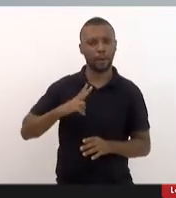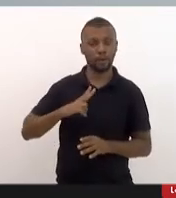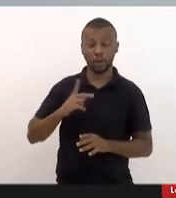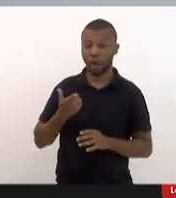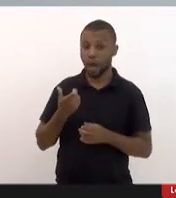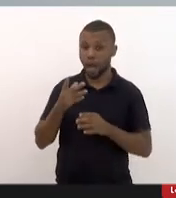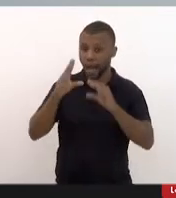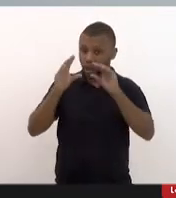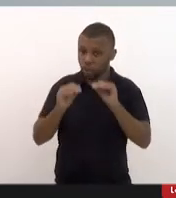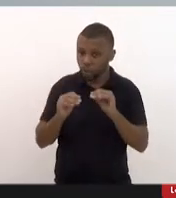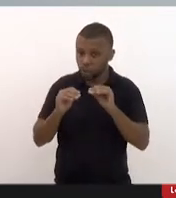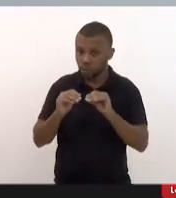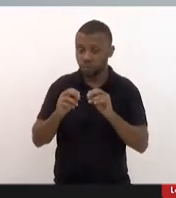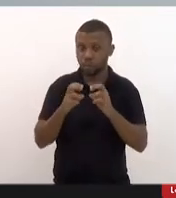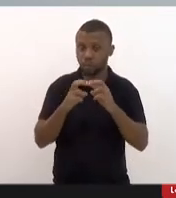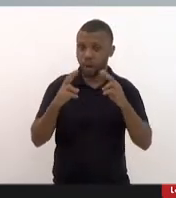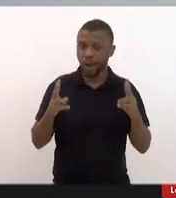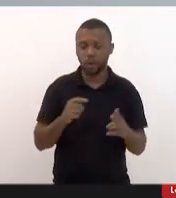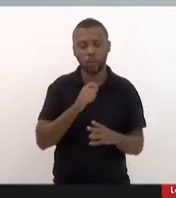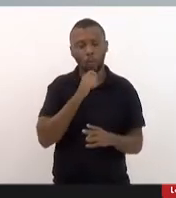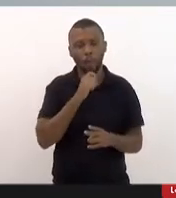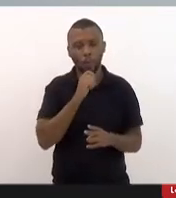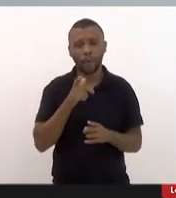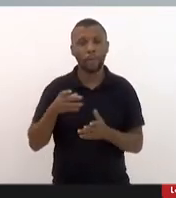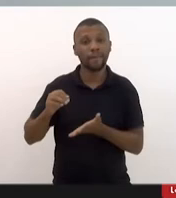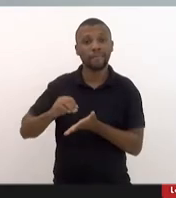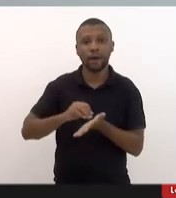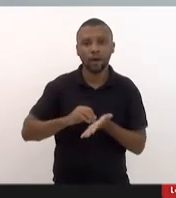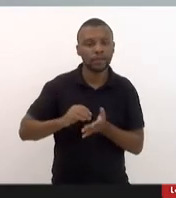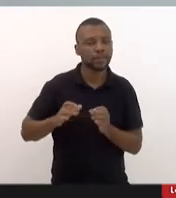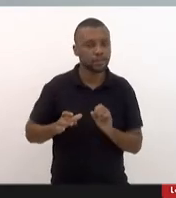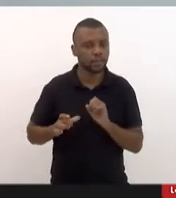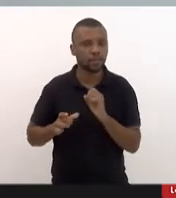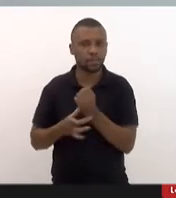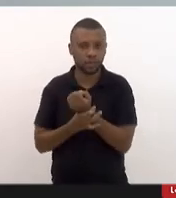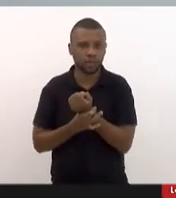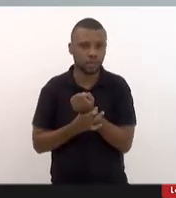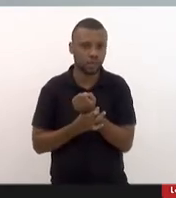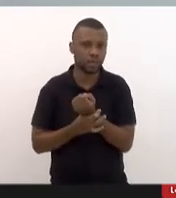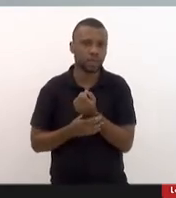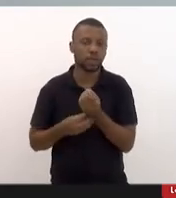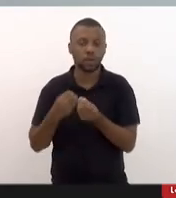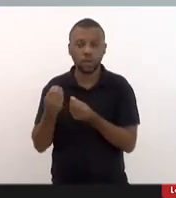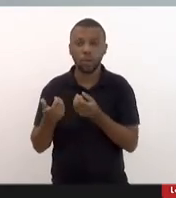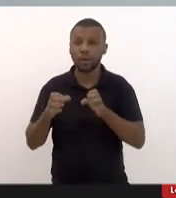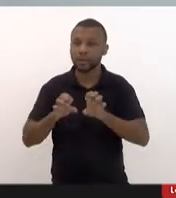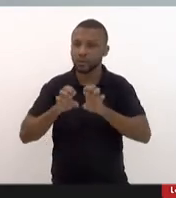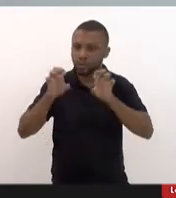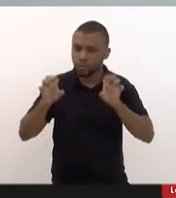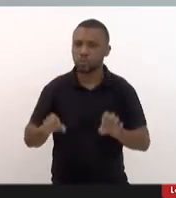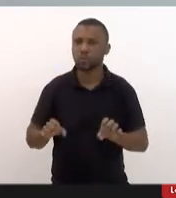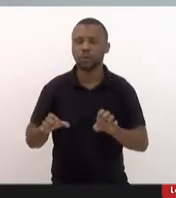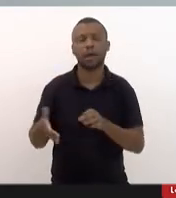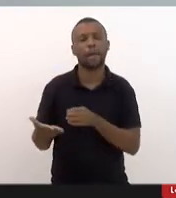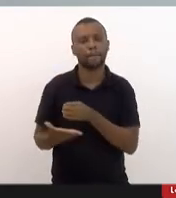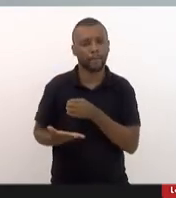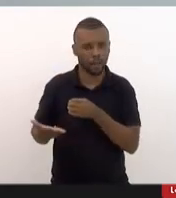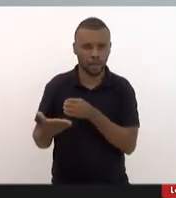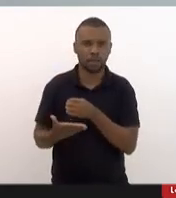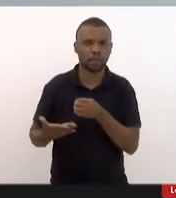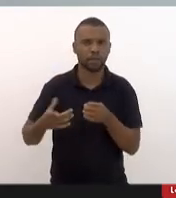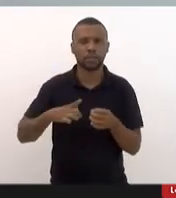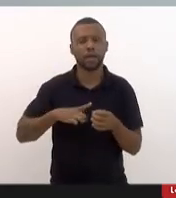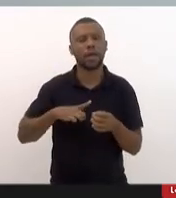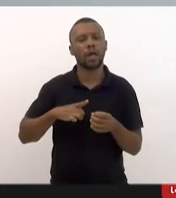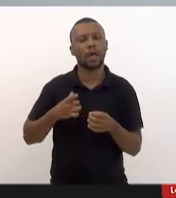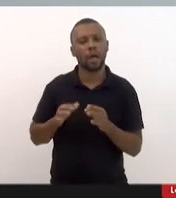noite, por conta de segurança, mas é justamente o que ele falou. Em termos de infraestrutura, realmente precisa do crescimento. Mas nós